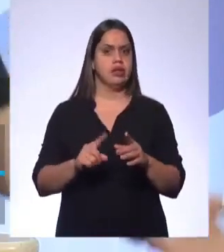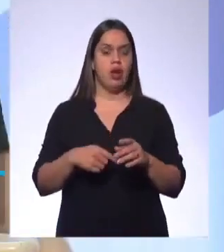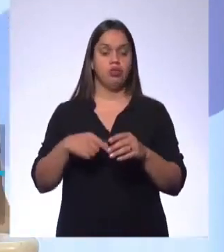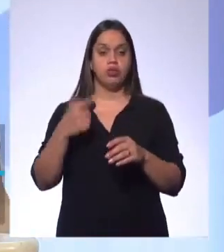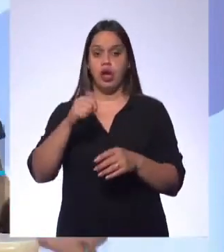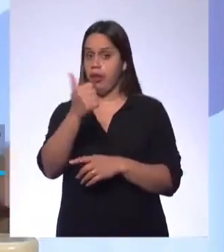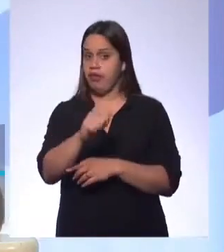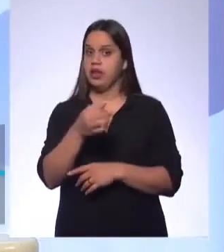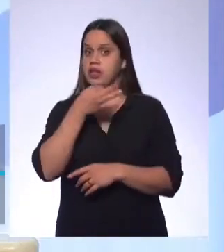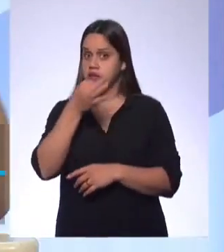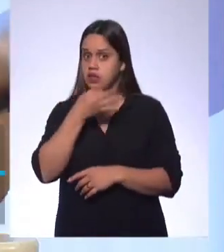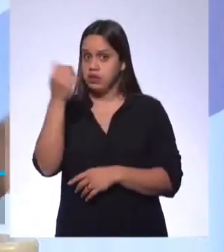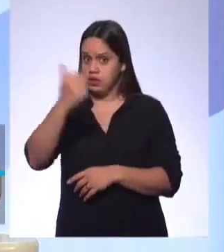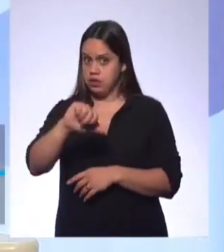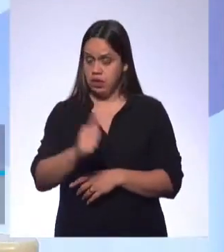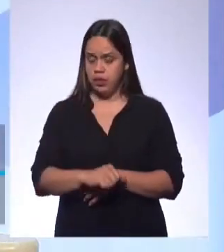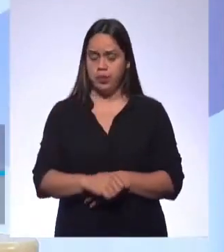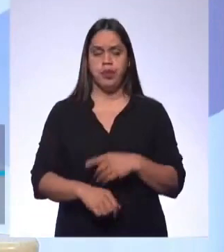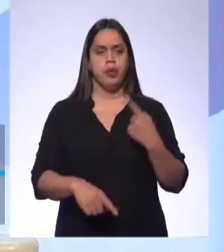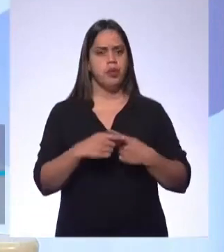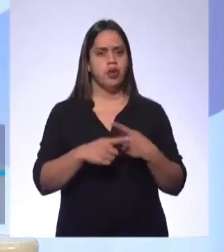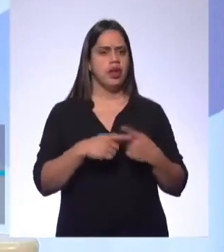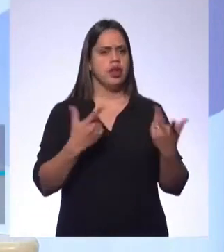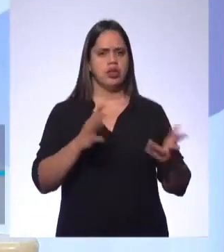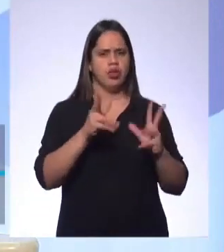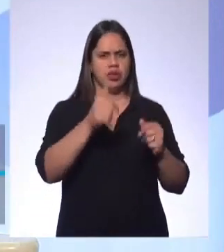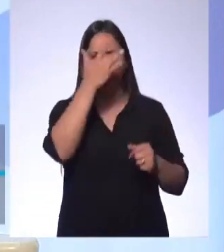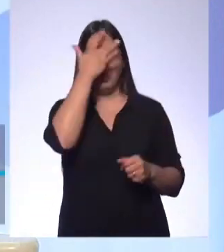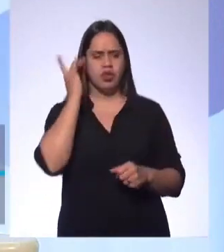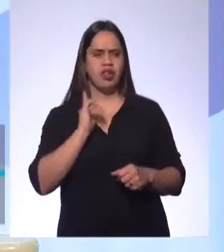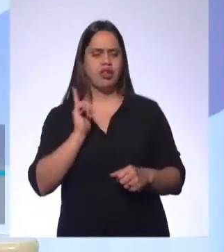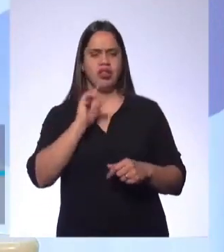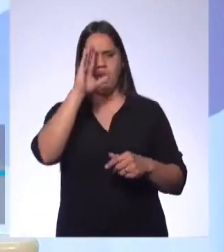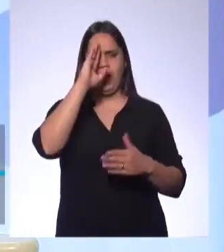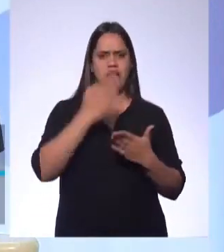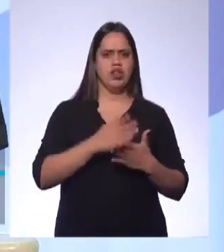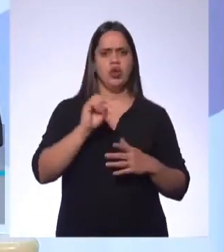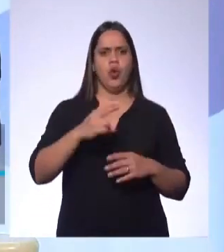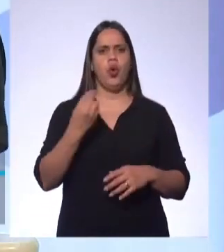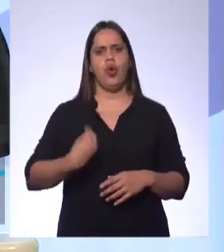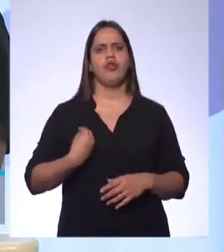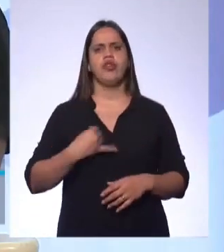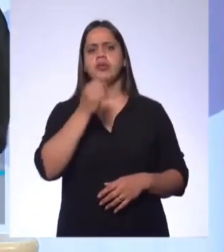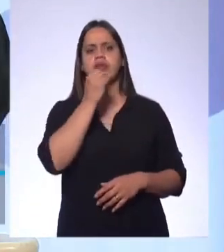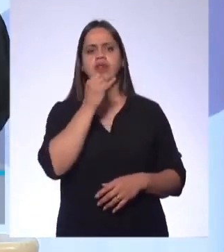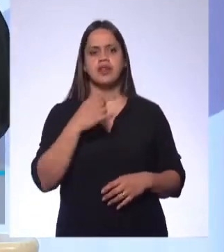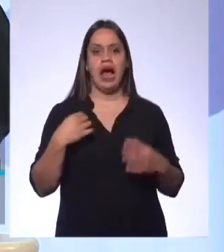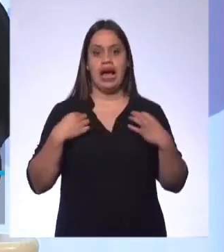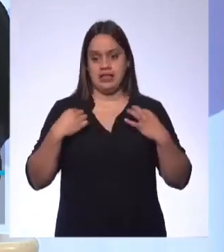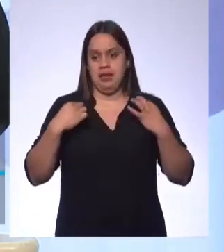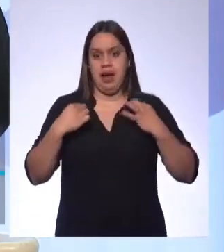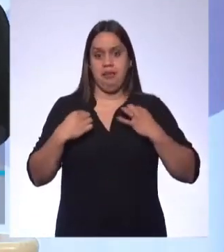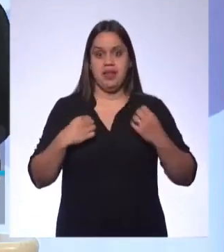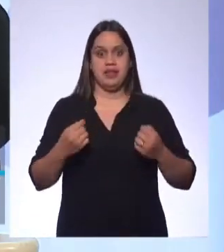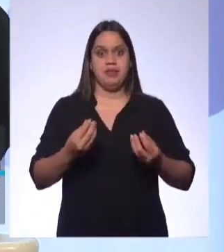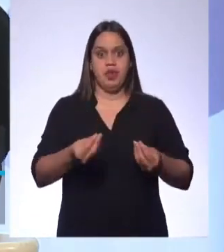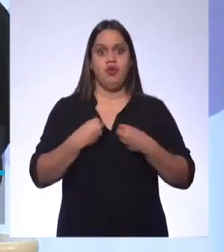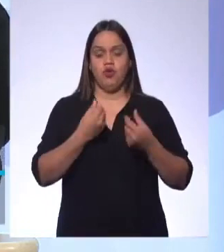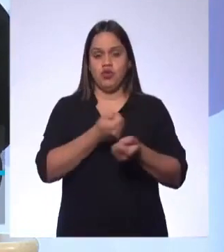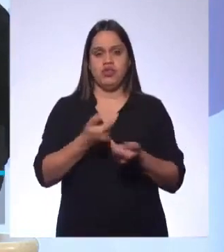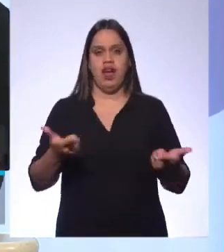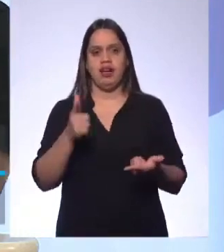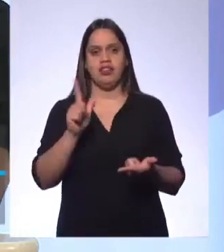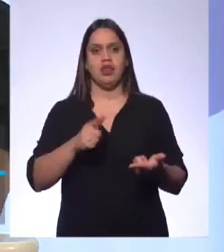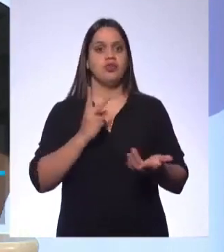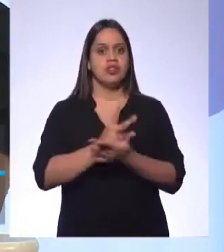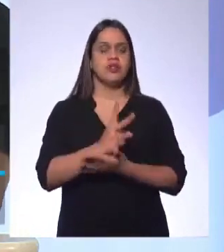as nossas superstições. Todo mundo tem as suas superstições, até as que a gente cria na vida, de essa é a minha camiseta da sorte, então toda vez que